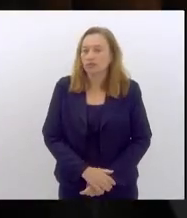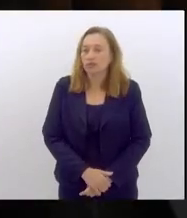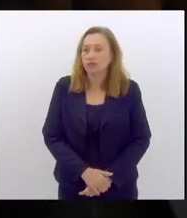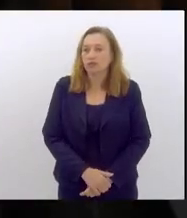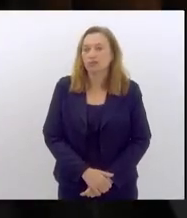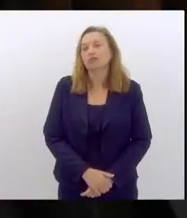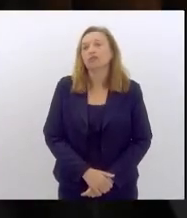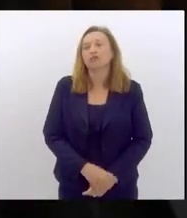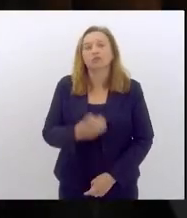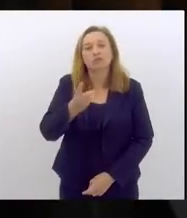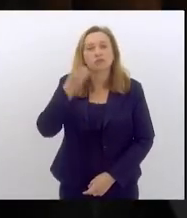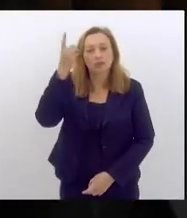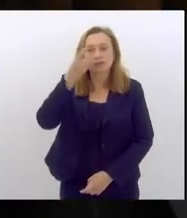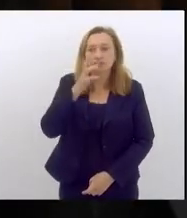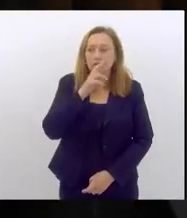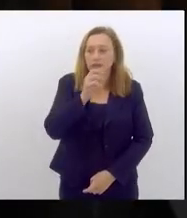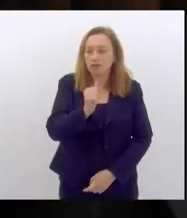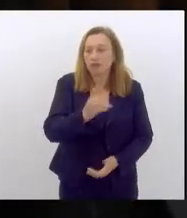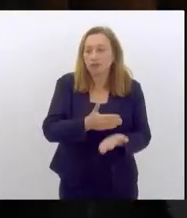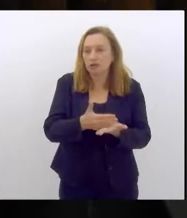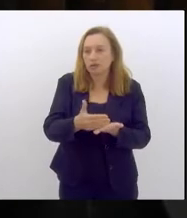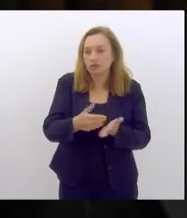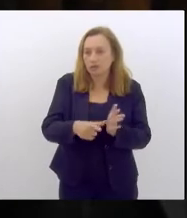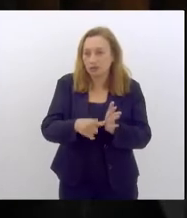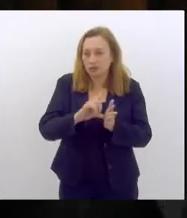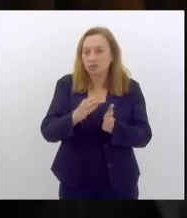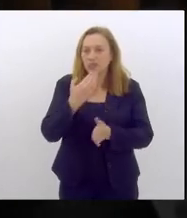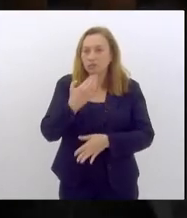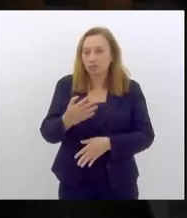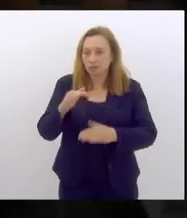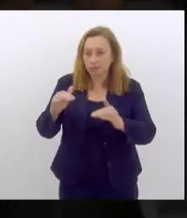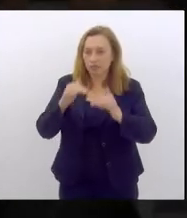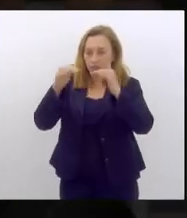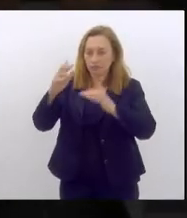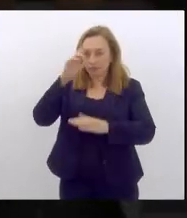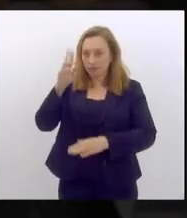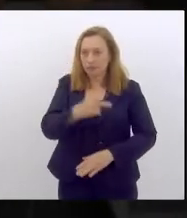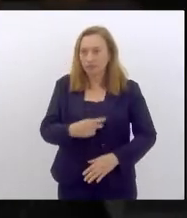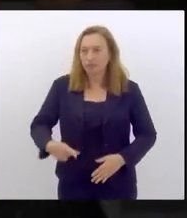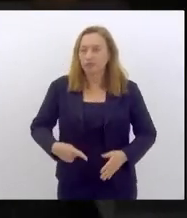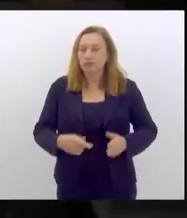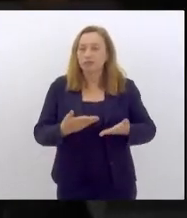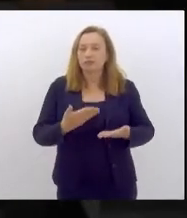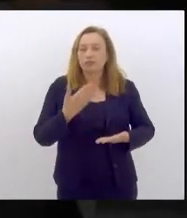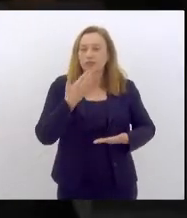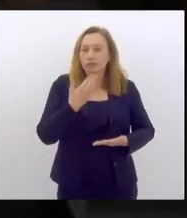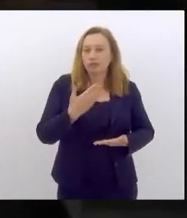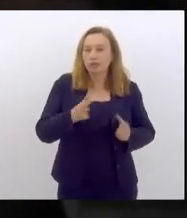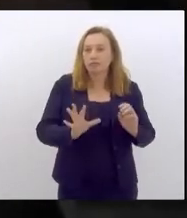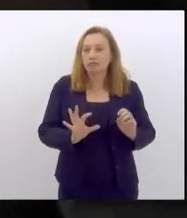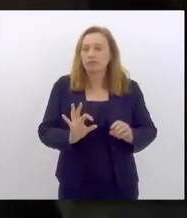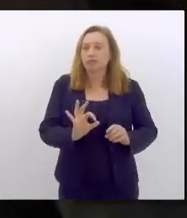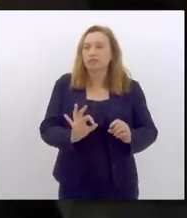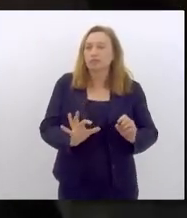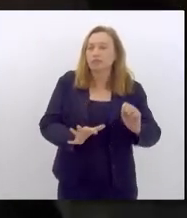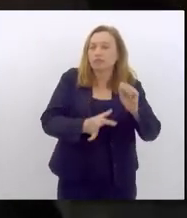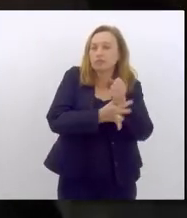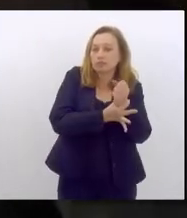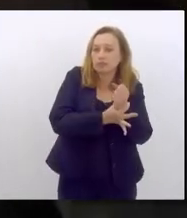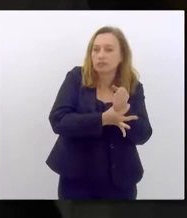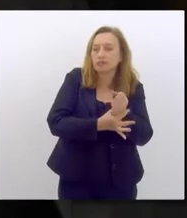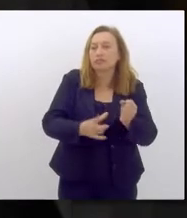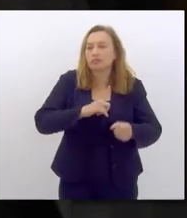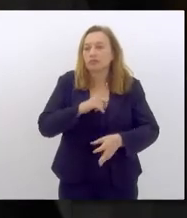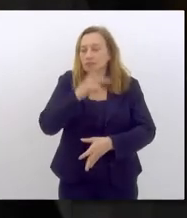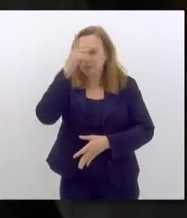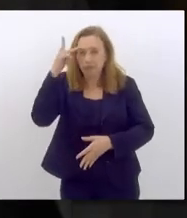Deputado Rodrigo Amorim. Antes de iniciar aqui, eu queria pedir a Vossa Excelência que orientasse a segurança. Há animadores culturais também tentando acessar as